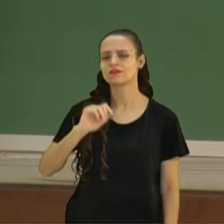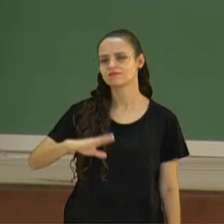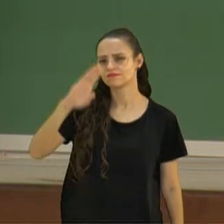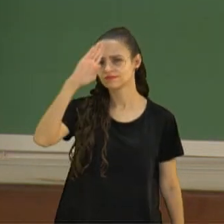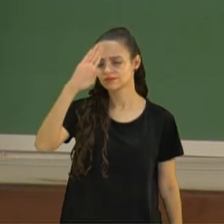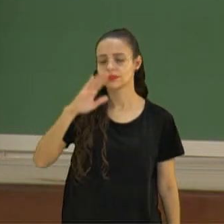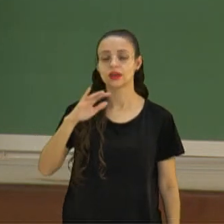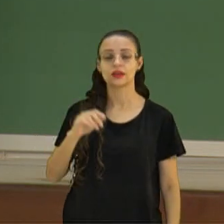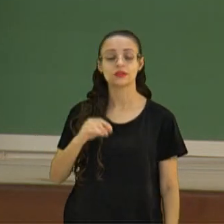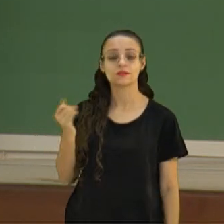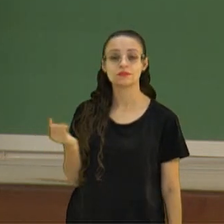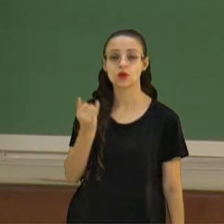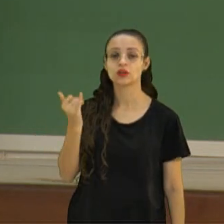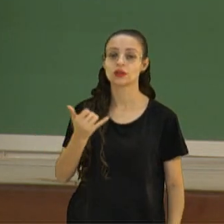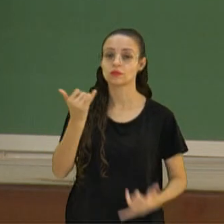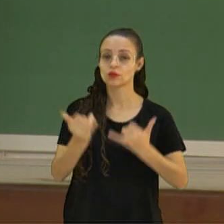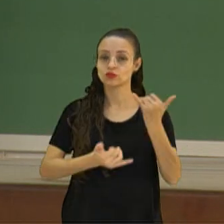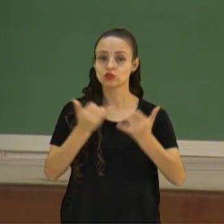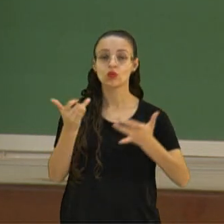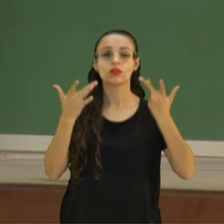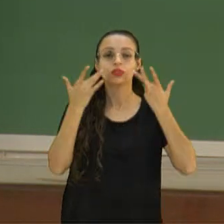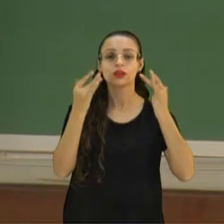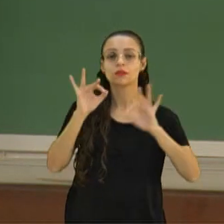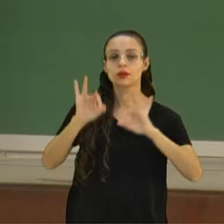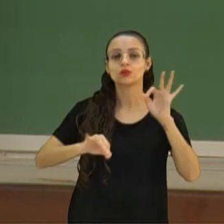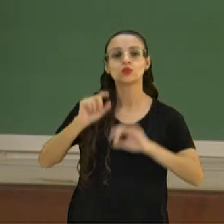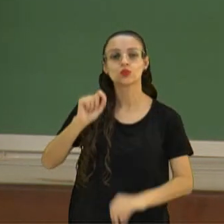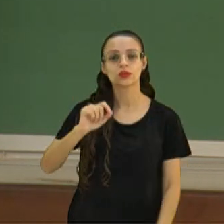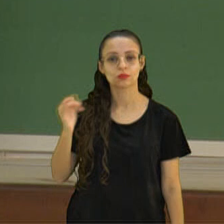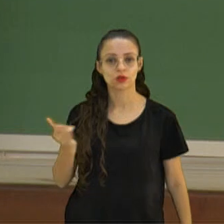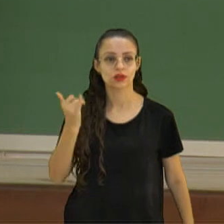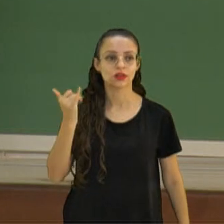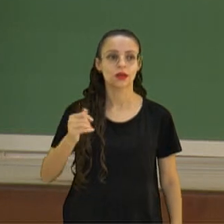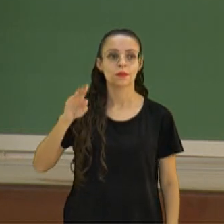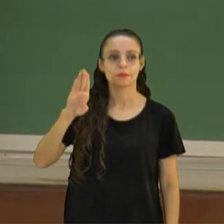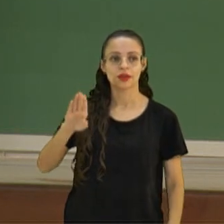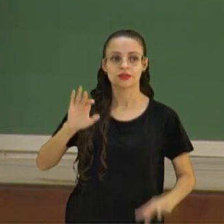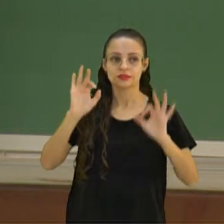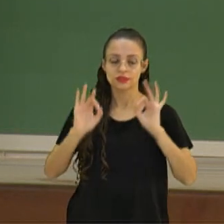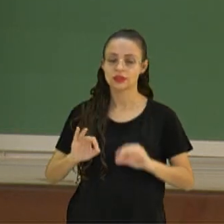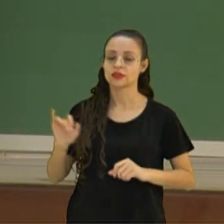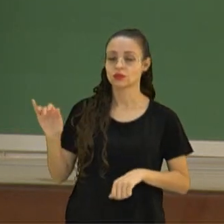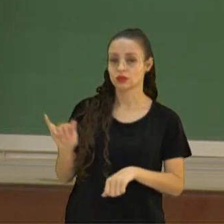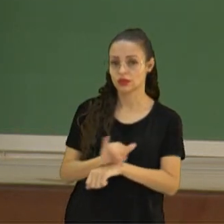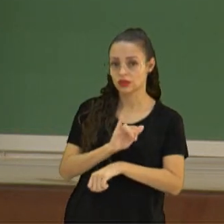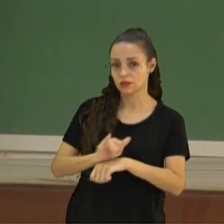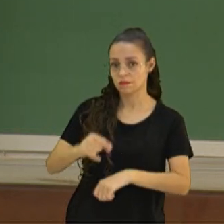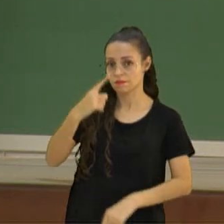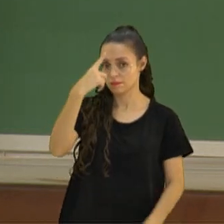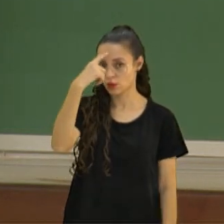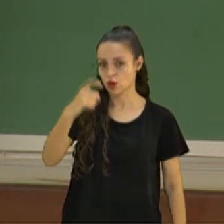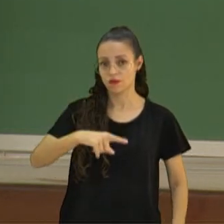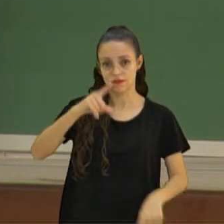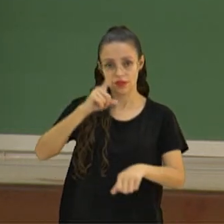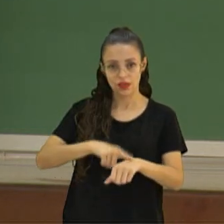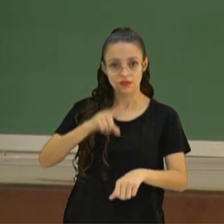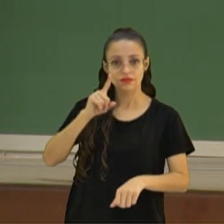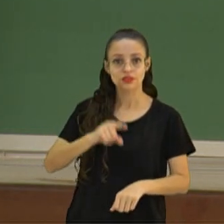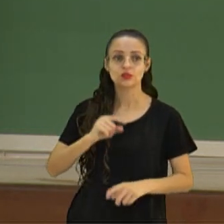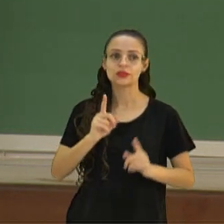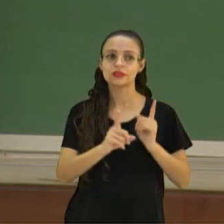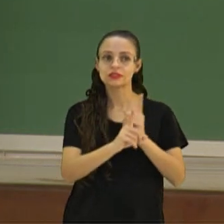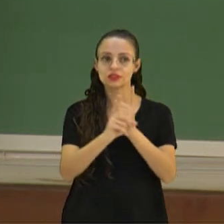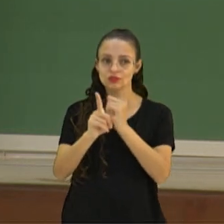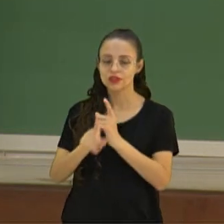jogo dramático. Então, para o jogo dramático é essencial. Resposta correta, letra B, né, então ela é essencial a improvisação, a